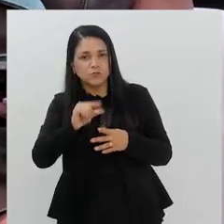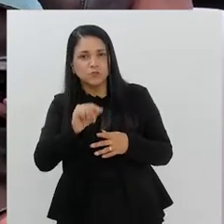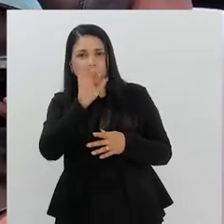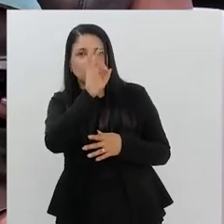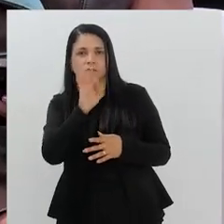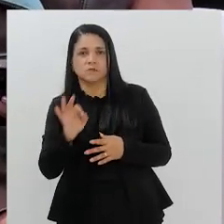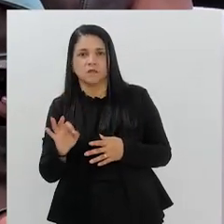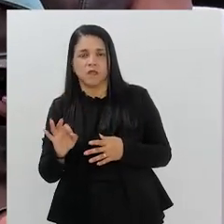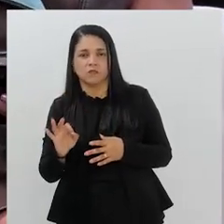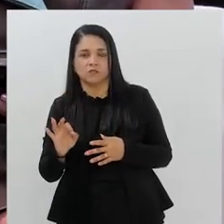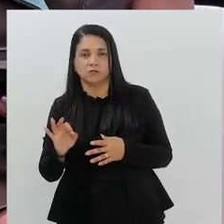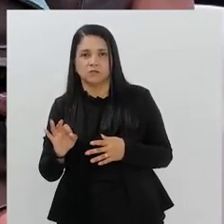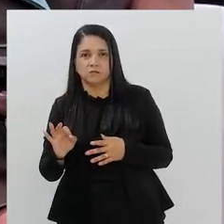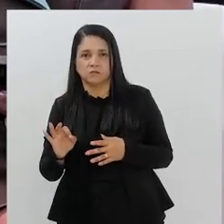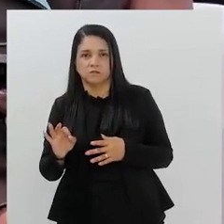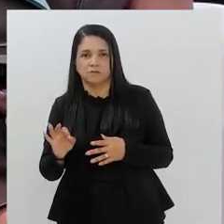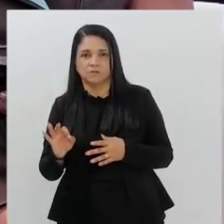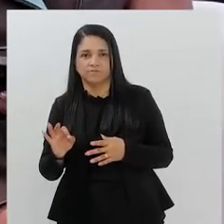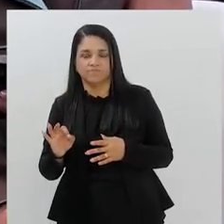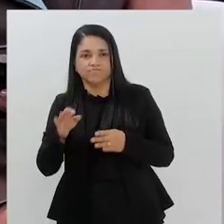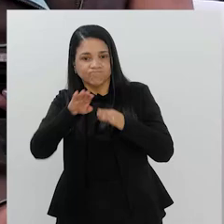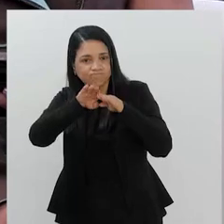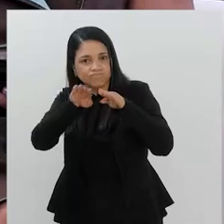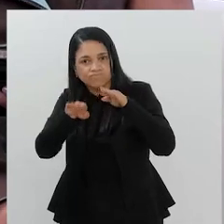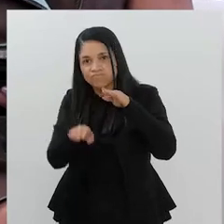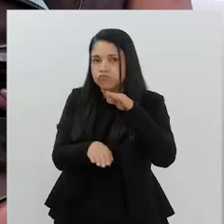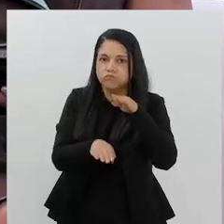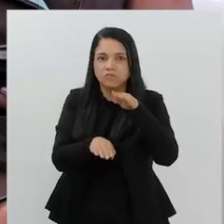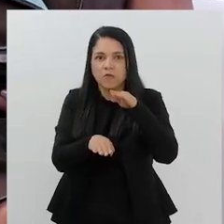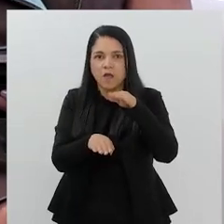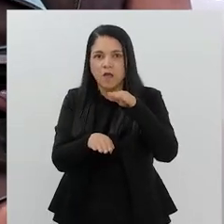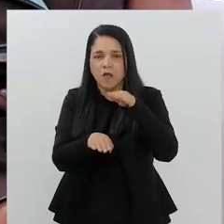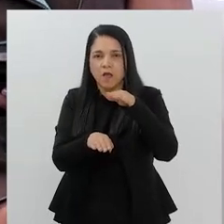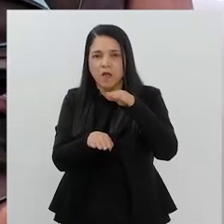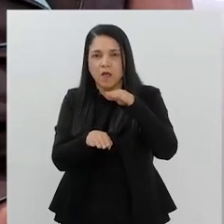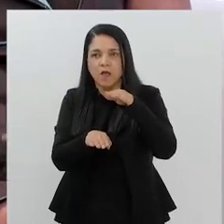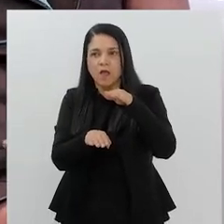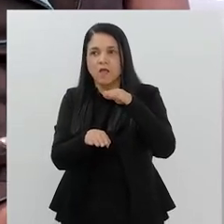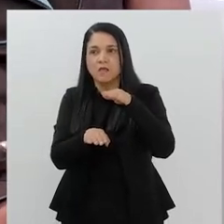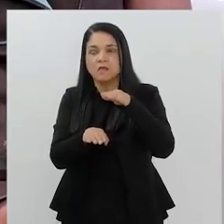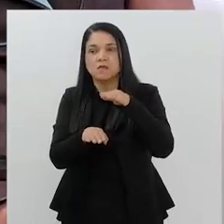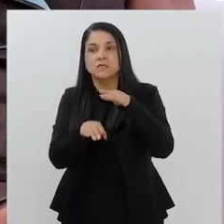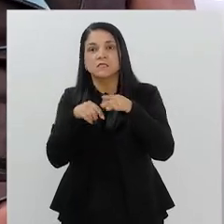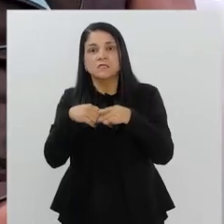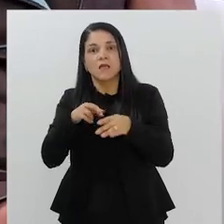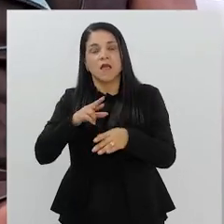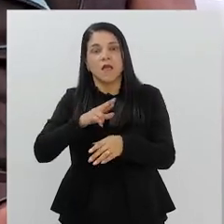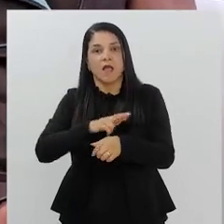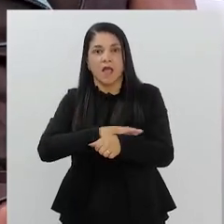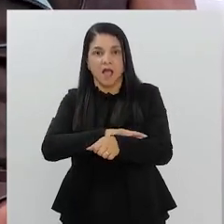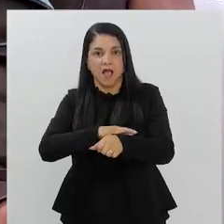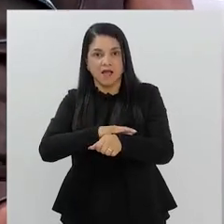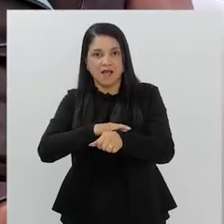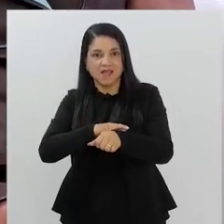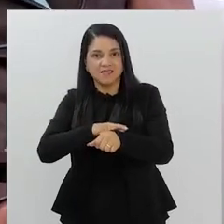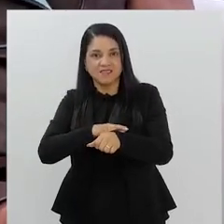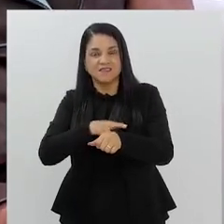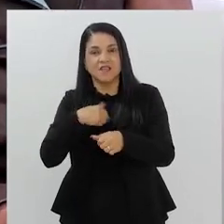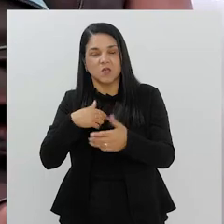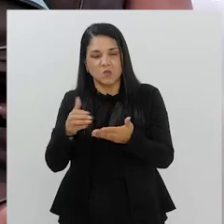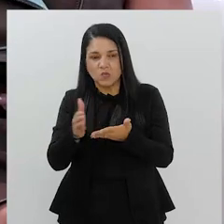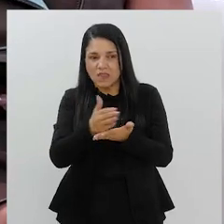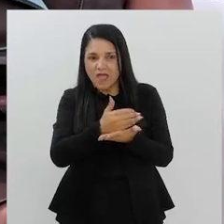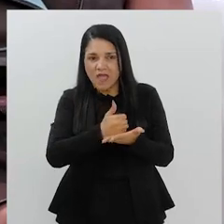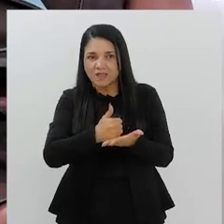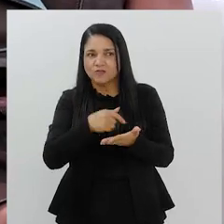interseccionalidade né você vai aprofundando essa desigualdade então fazendo o corte racial É uma vergonha eu